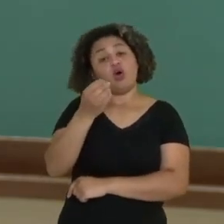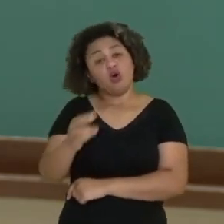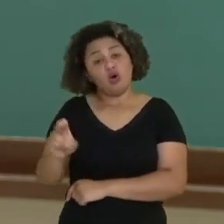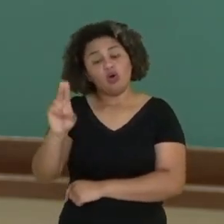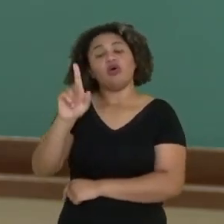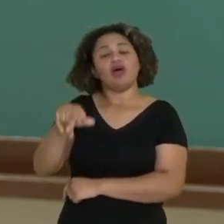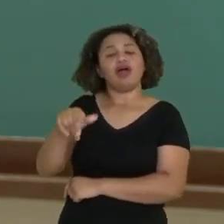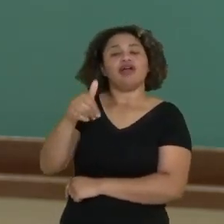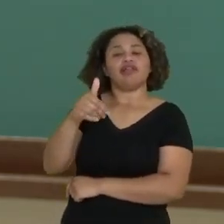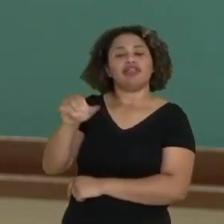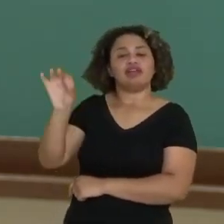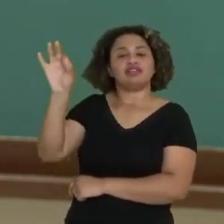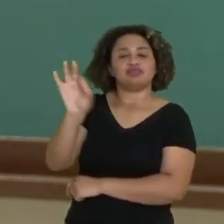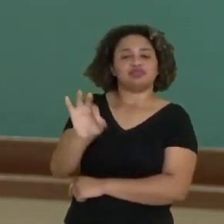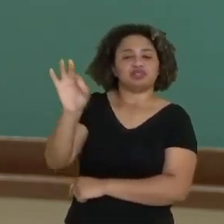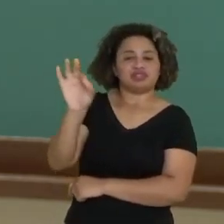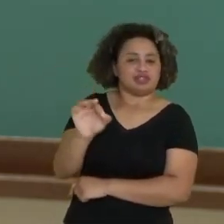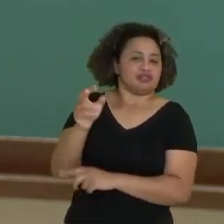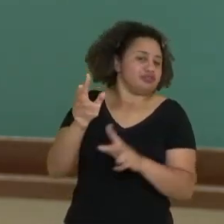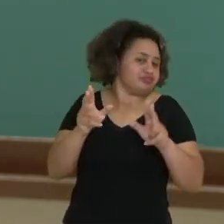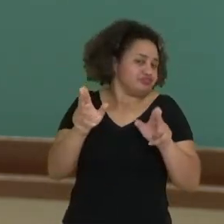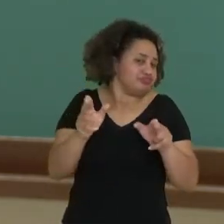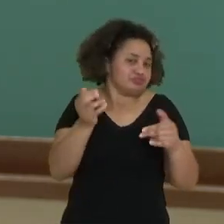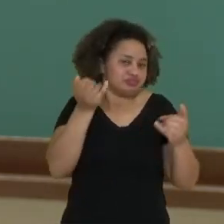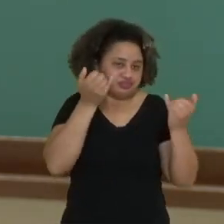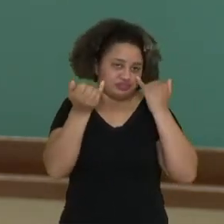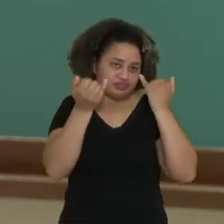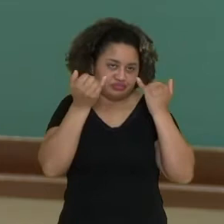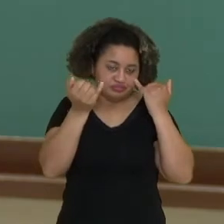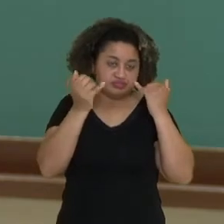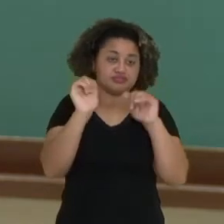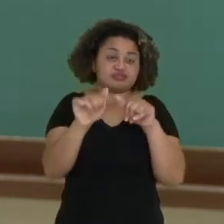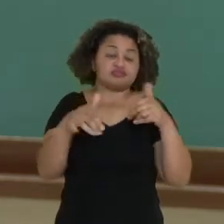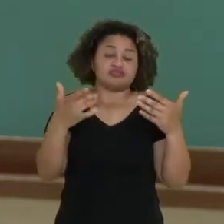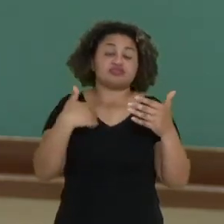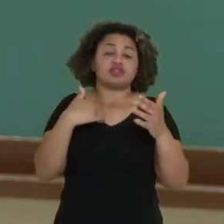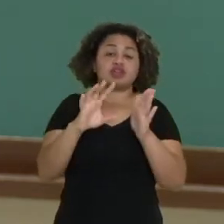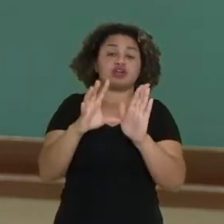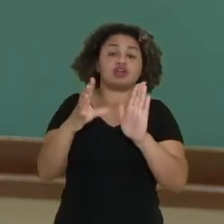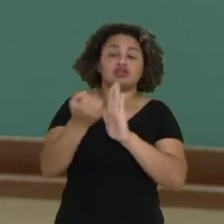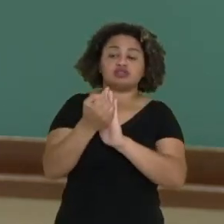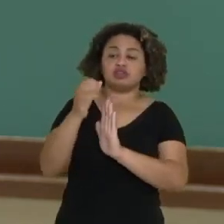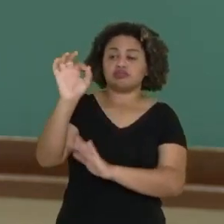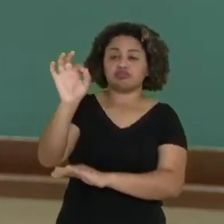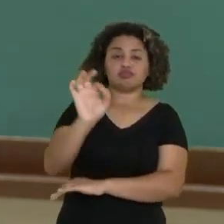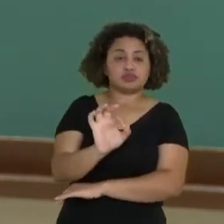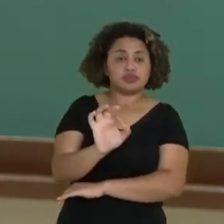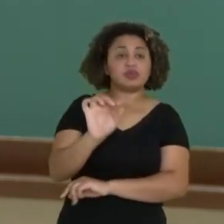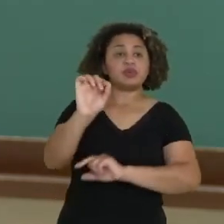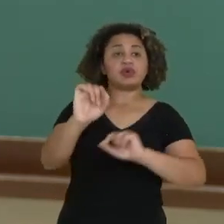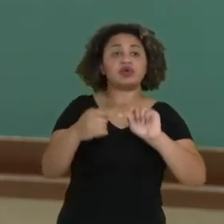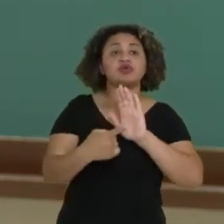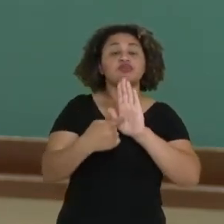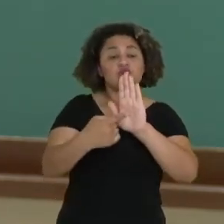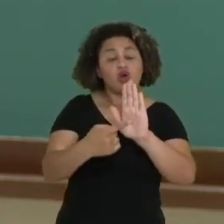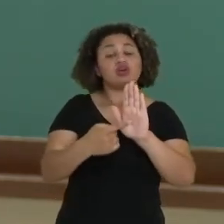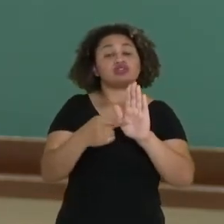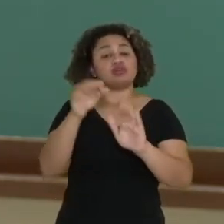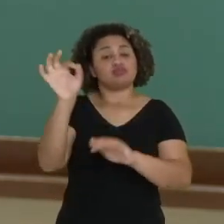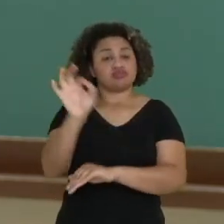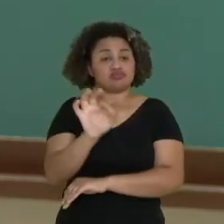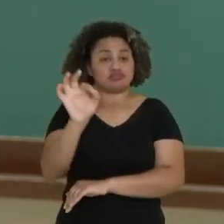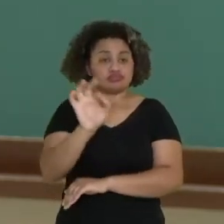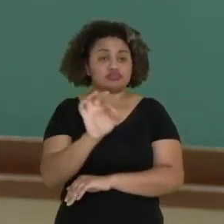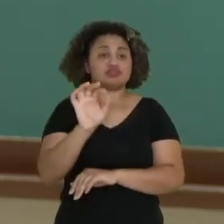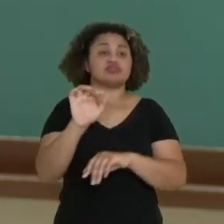que ainda corresponde a 10%, tá? Então, esse símbolozinho aqui indica porcentagem. Então,